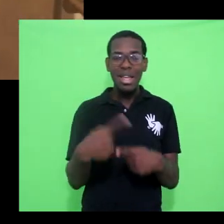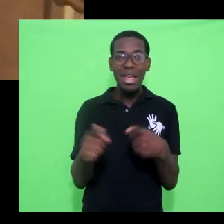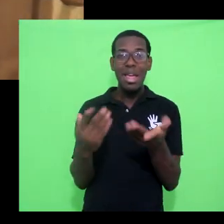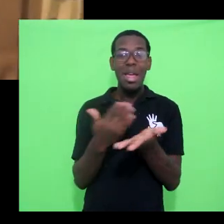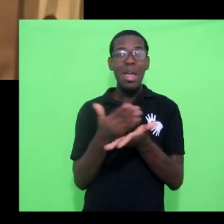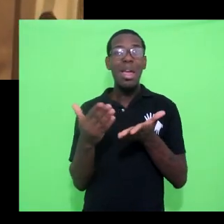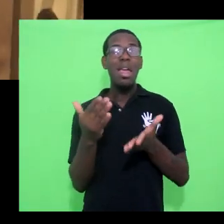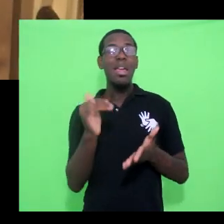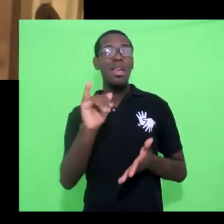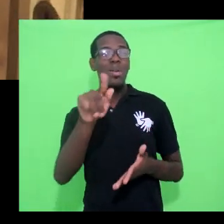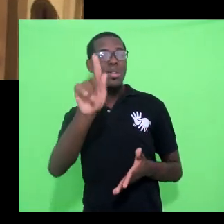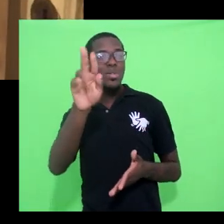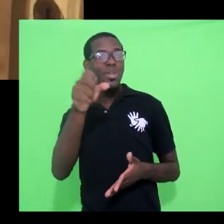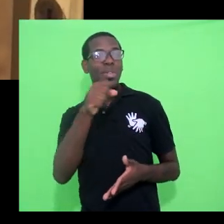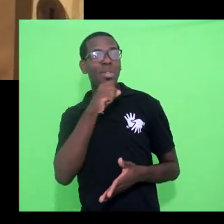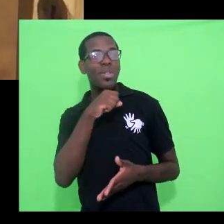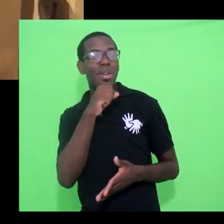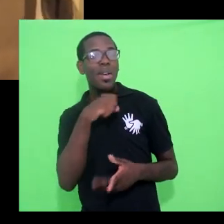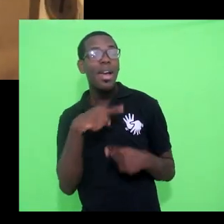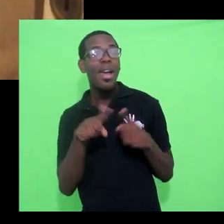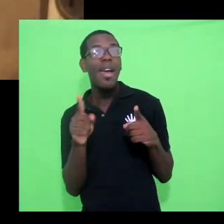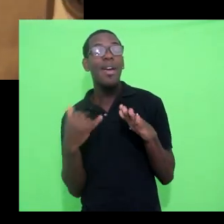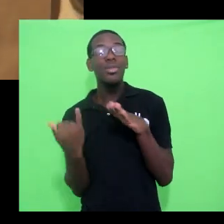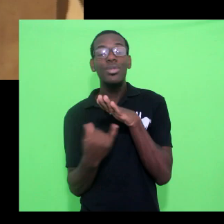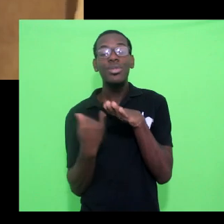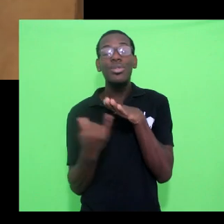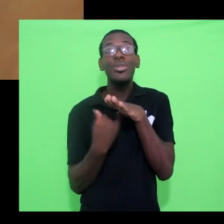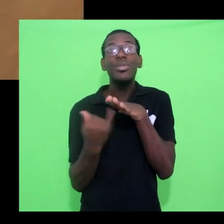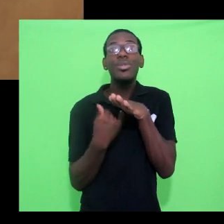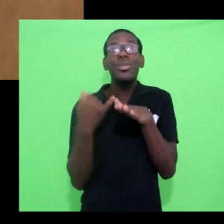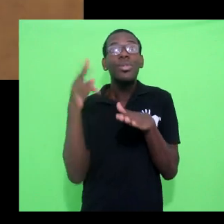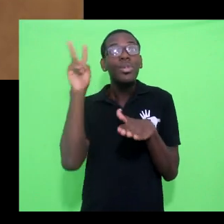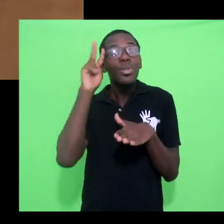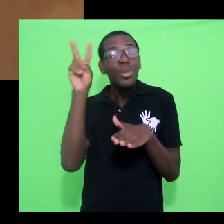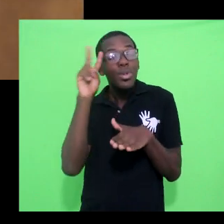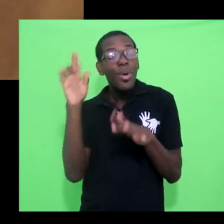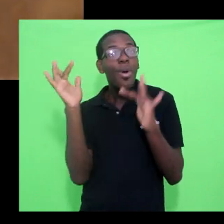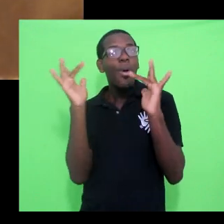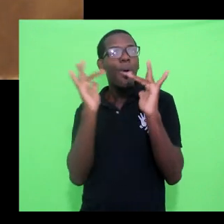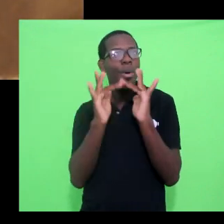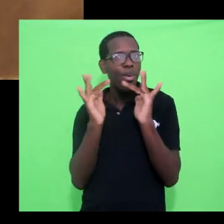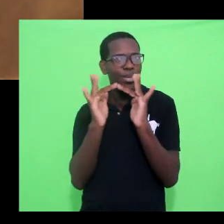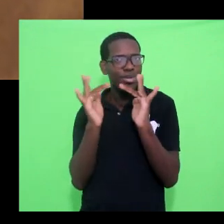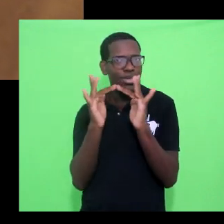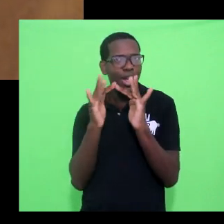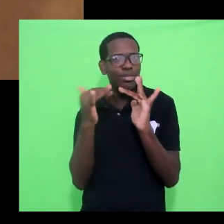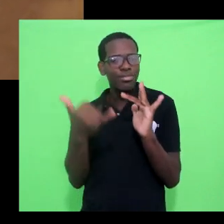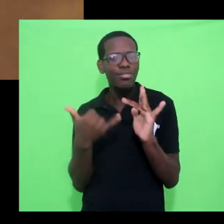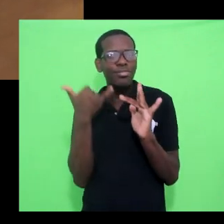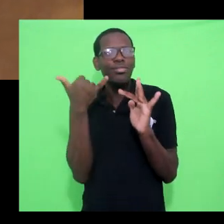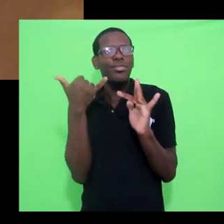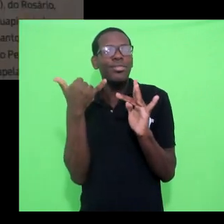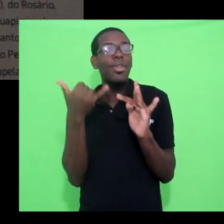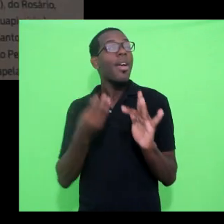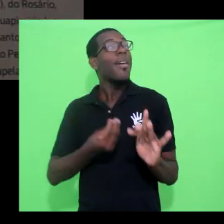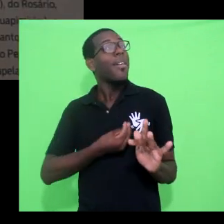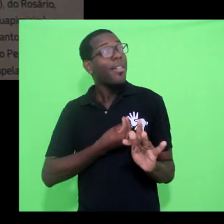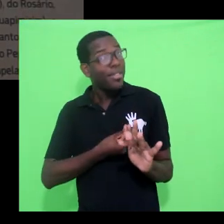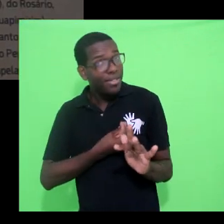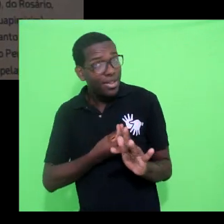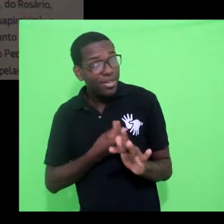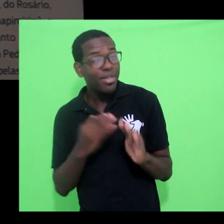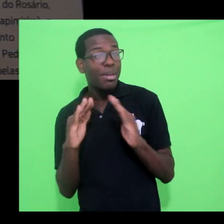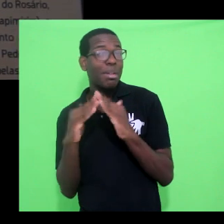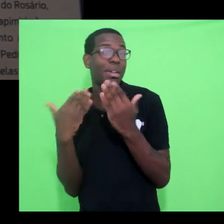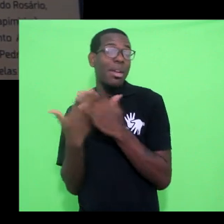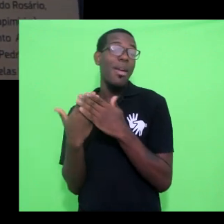Iguaçu Velha, e aí me atraiu o Instituto Histórico. Fiz contato com o professor Rui Afrânio Peixoto era vivo ainda no colégio, né?